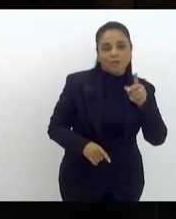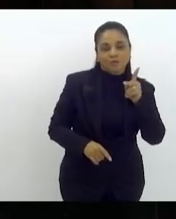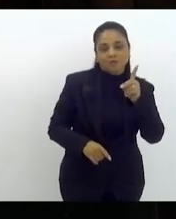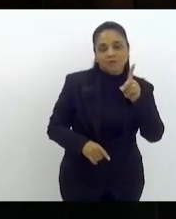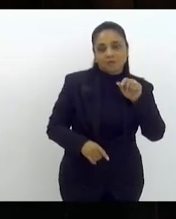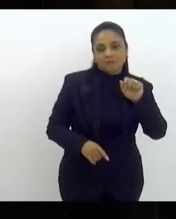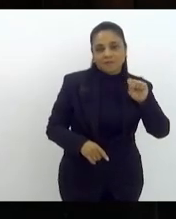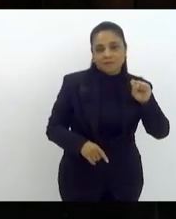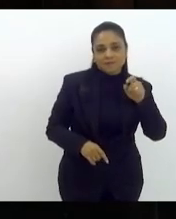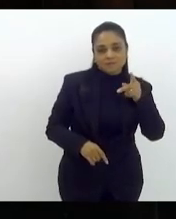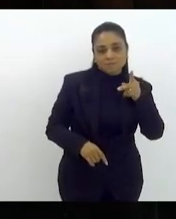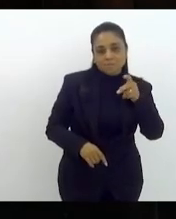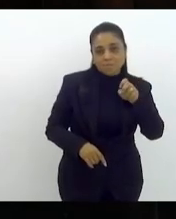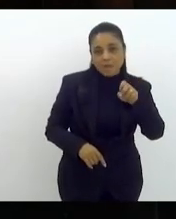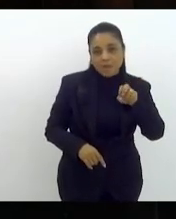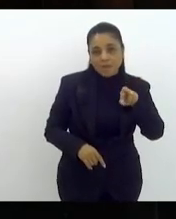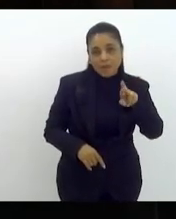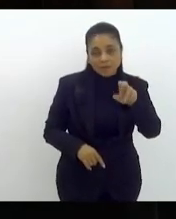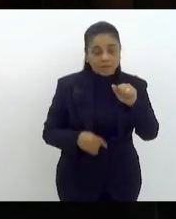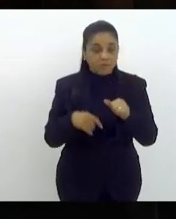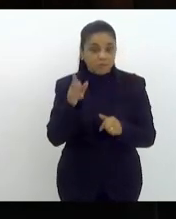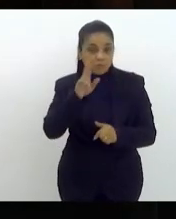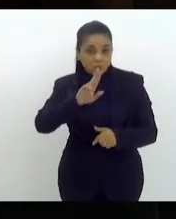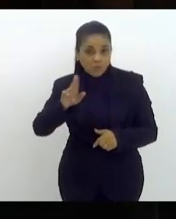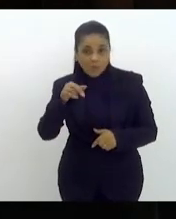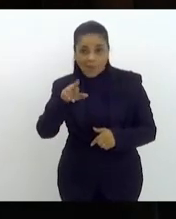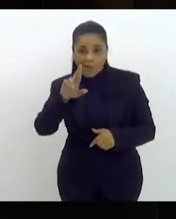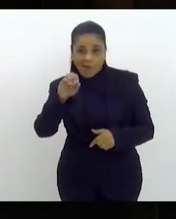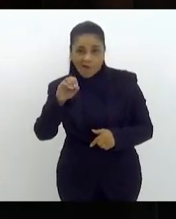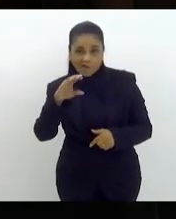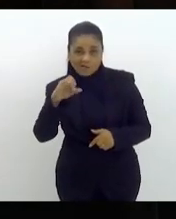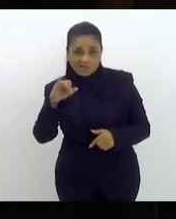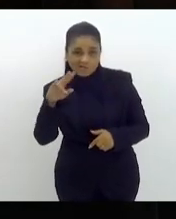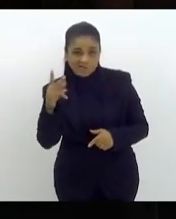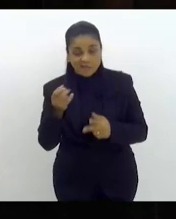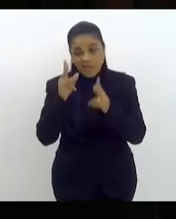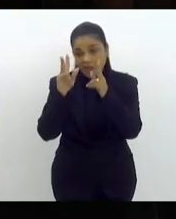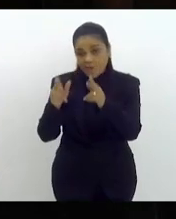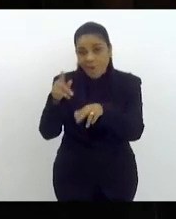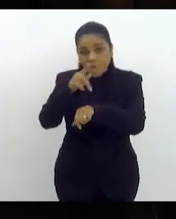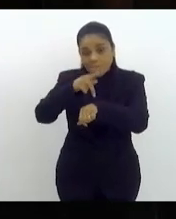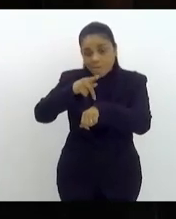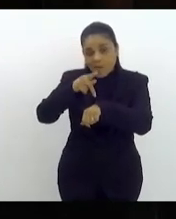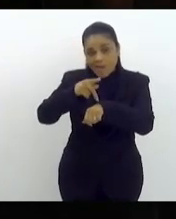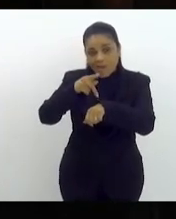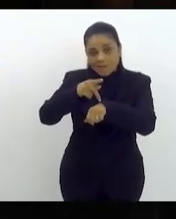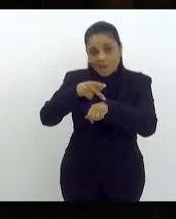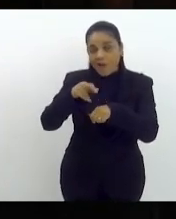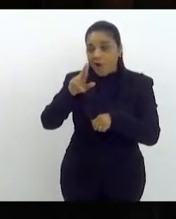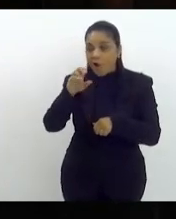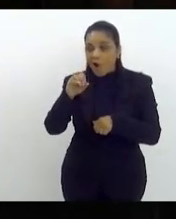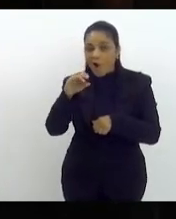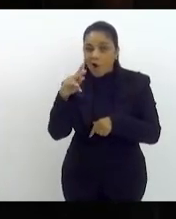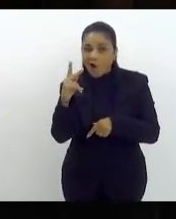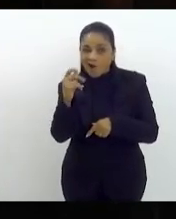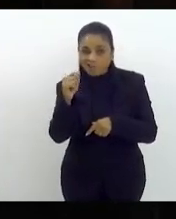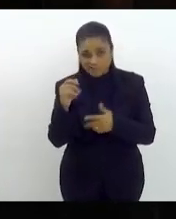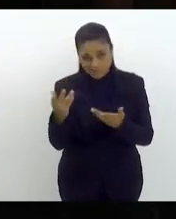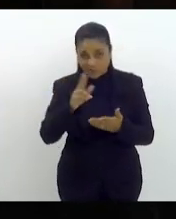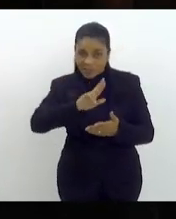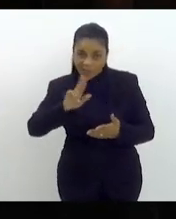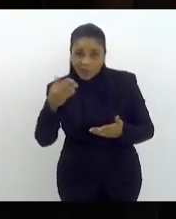a Rocinha a roça porque eram pessoas originárias do nordeste brasileiro da área agrícola brasileira